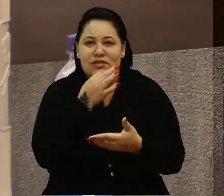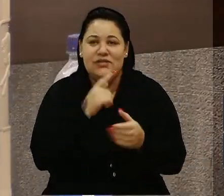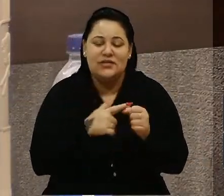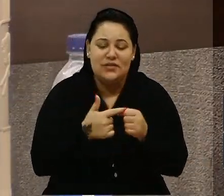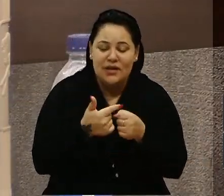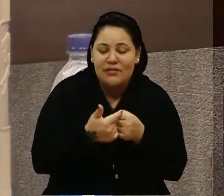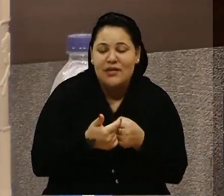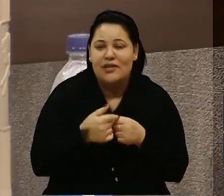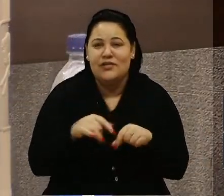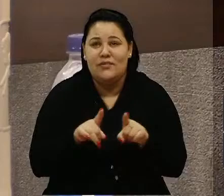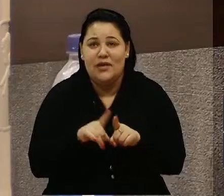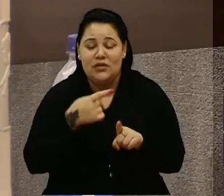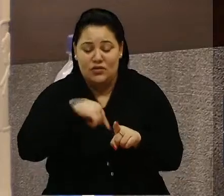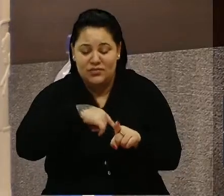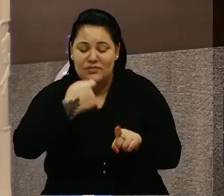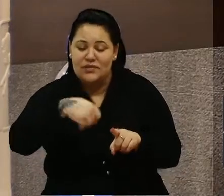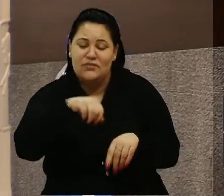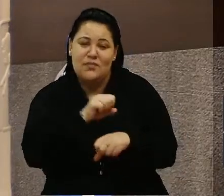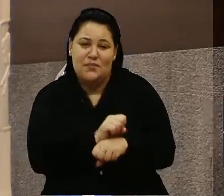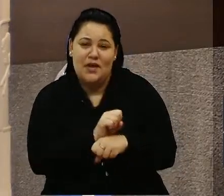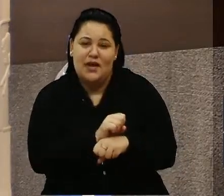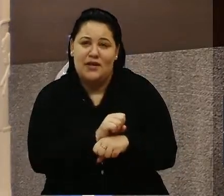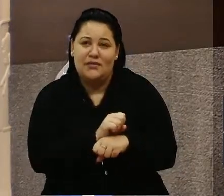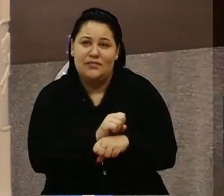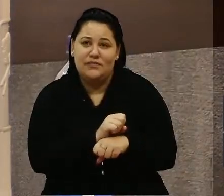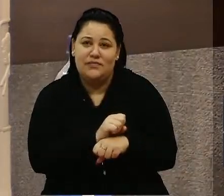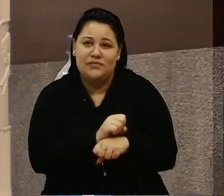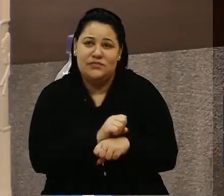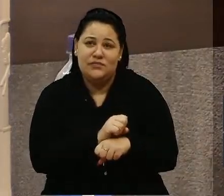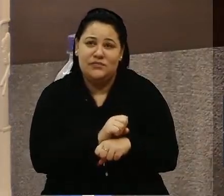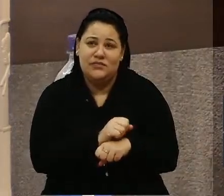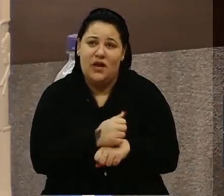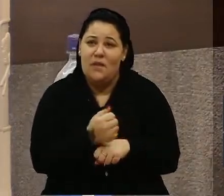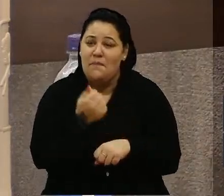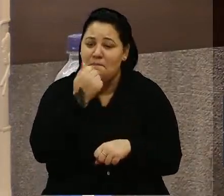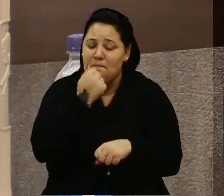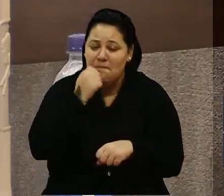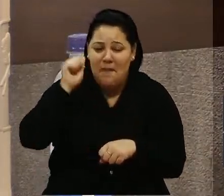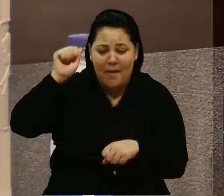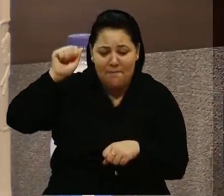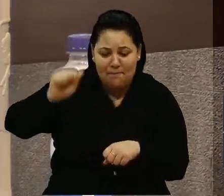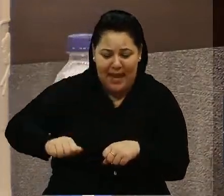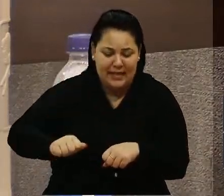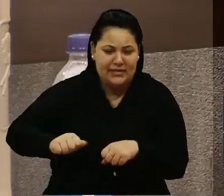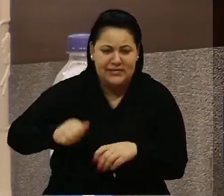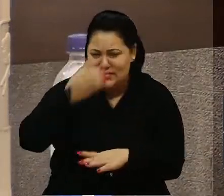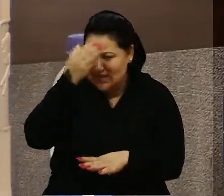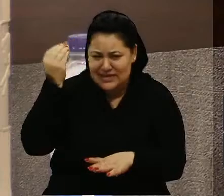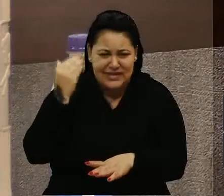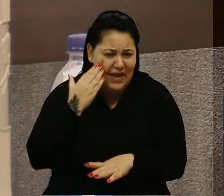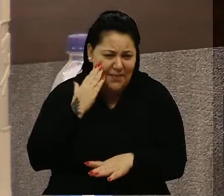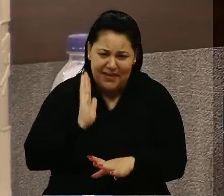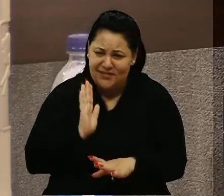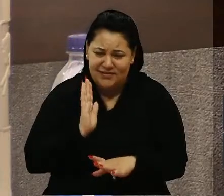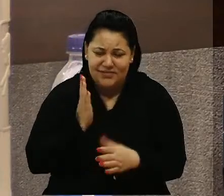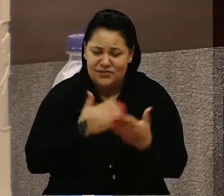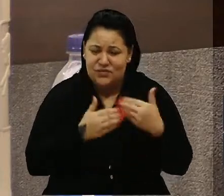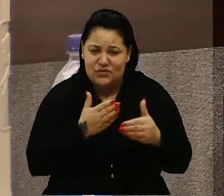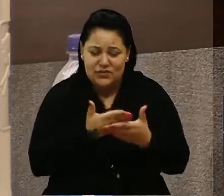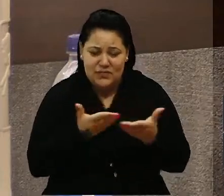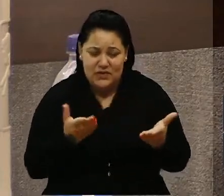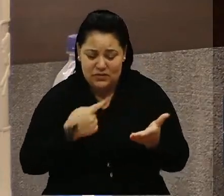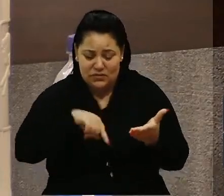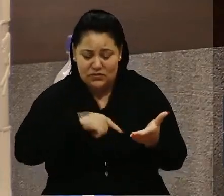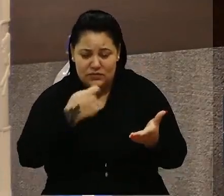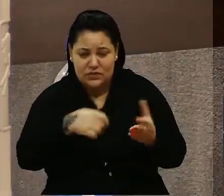acredito, nós já vínhamos conversando, vamos colocar uma pedra em cima do que aconteceu de ambas as partes, e esse espaço que a gente tem que